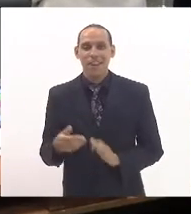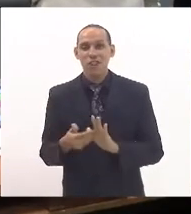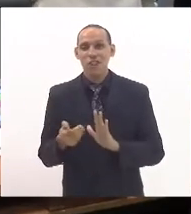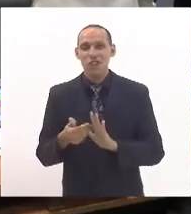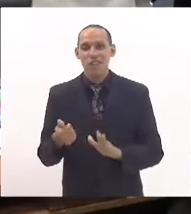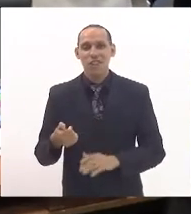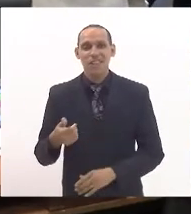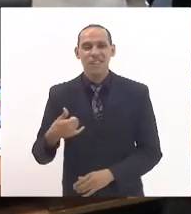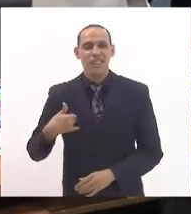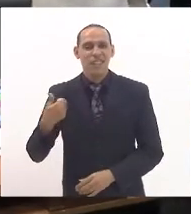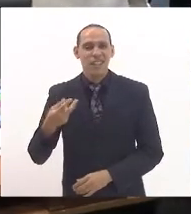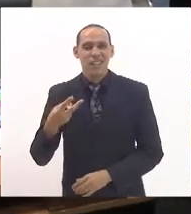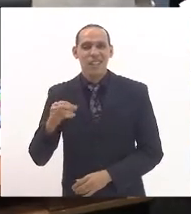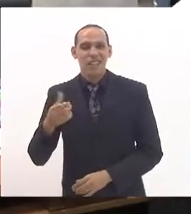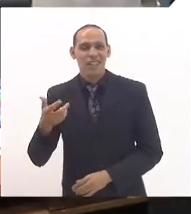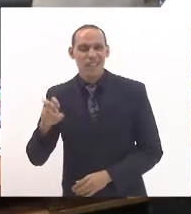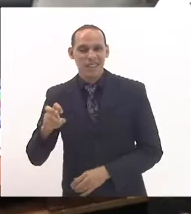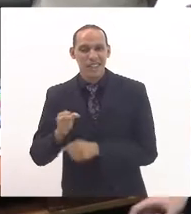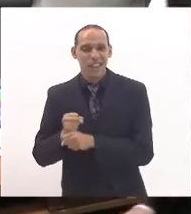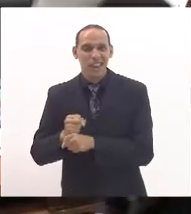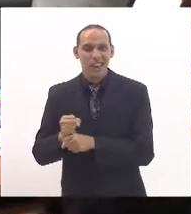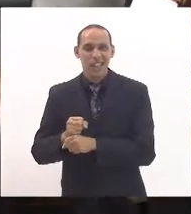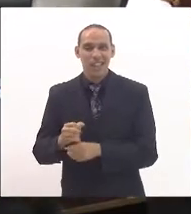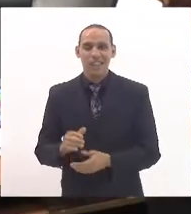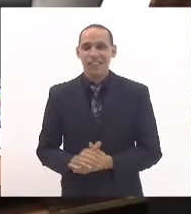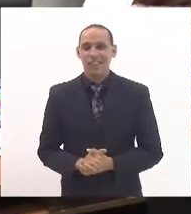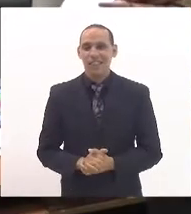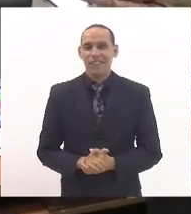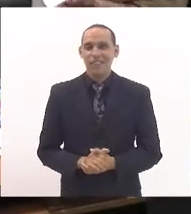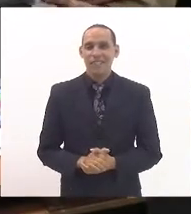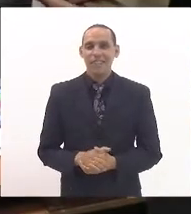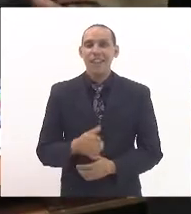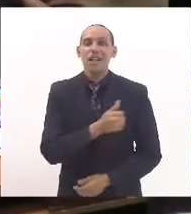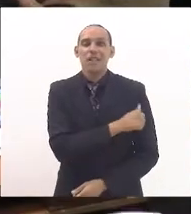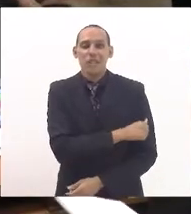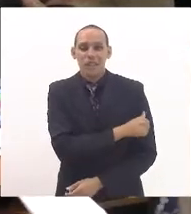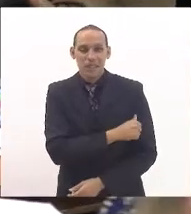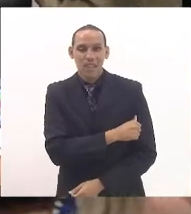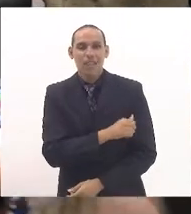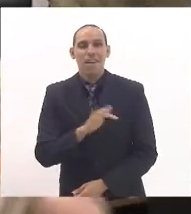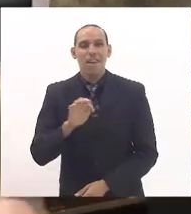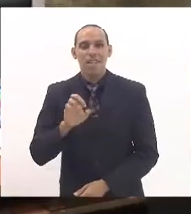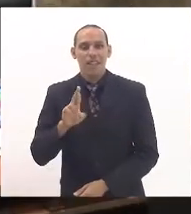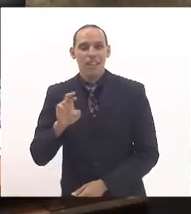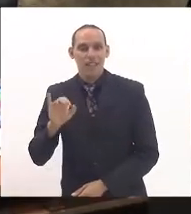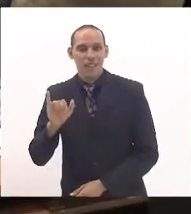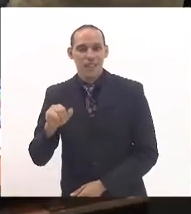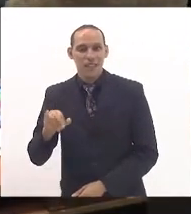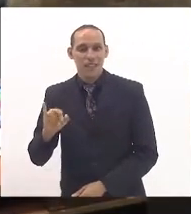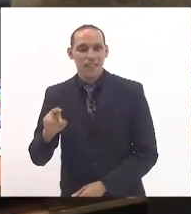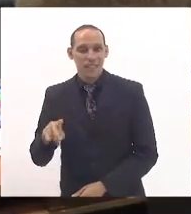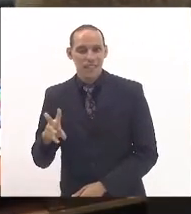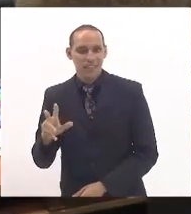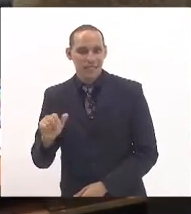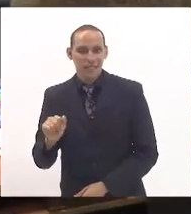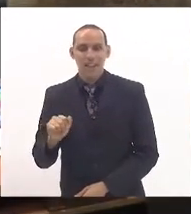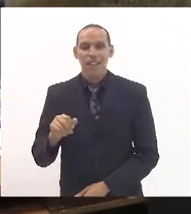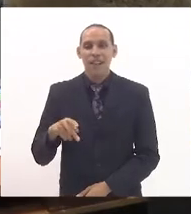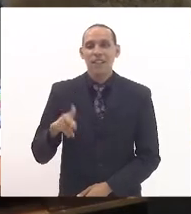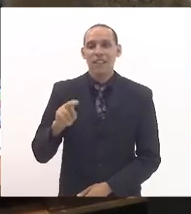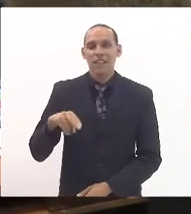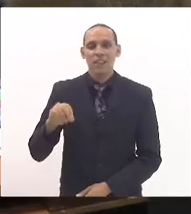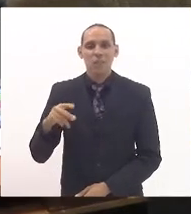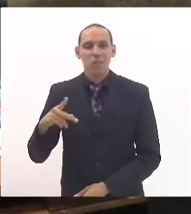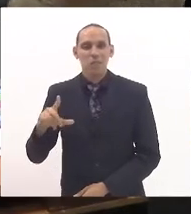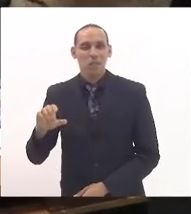15, 20 anos. Deputada Fermeira Ferreirinha, Knoploch, Poubel, Márcio